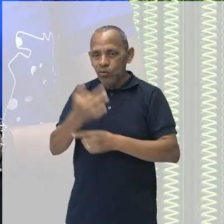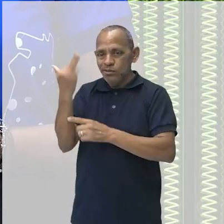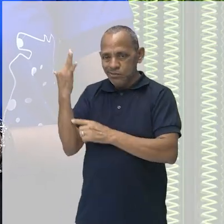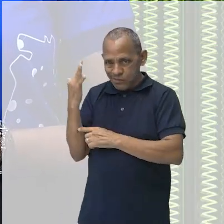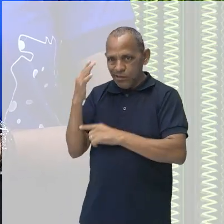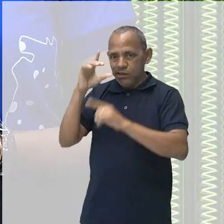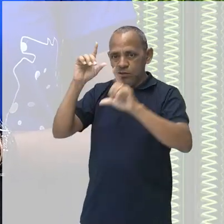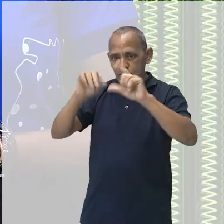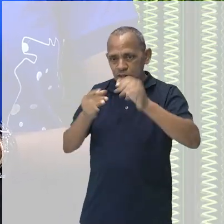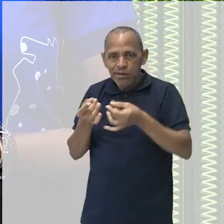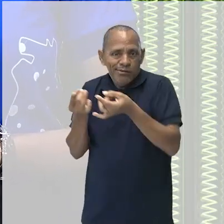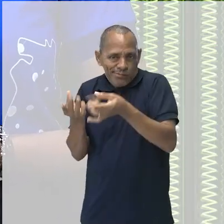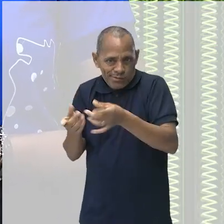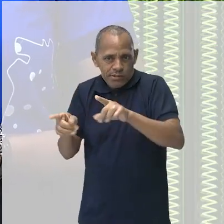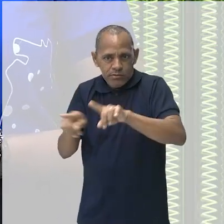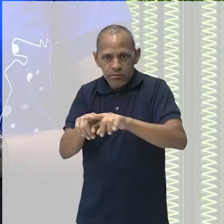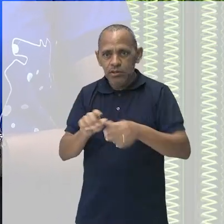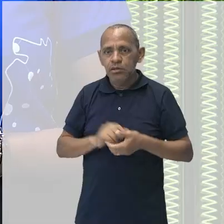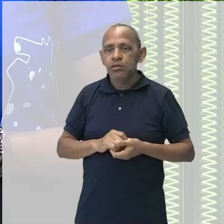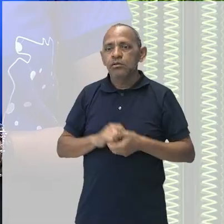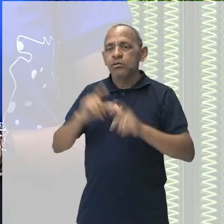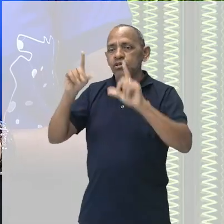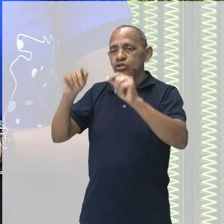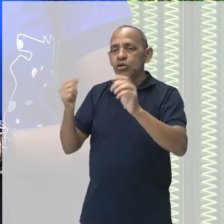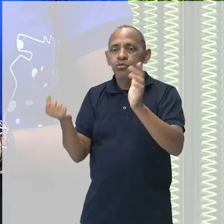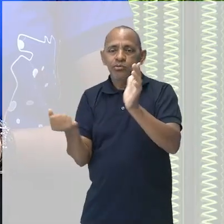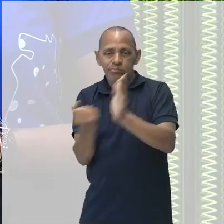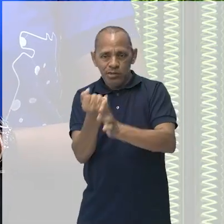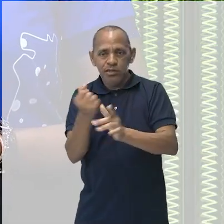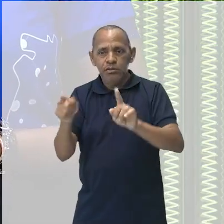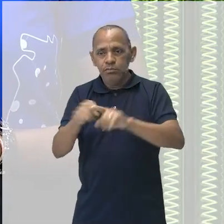resíduos, minimizamos a degradação ambiental e a